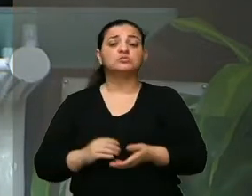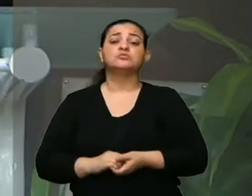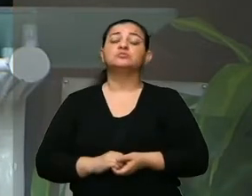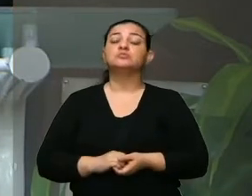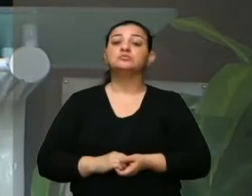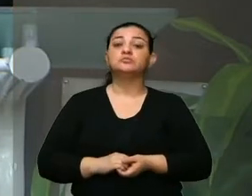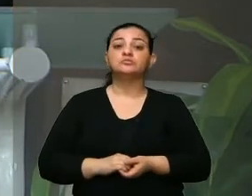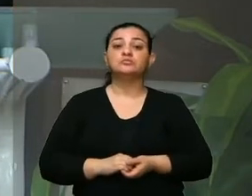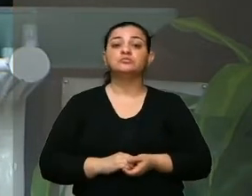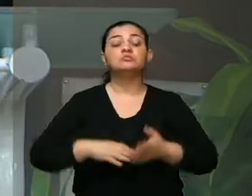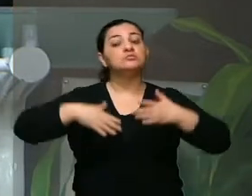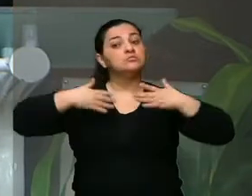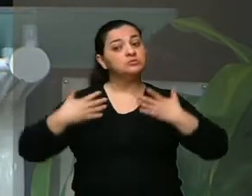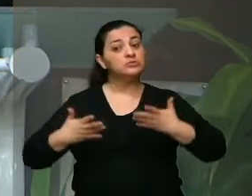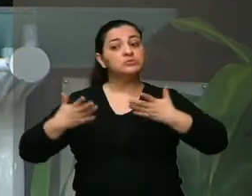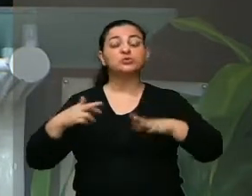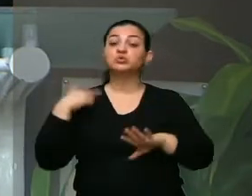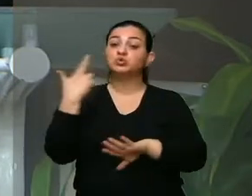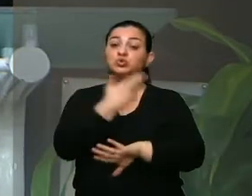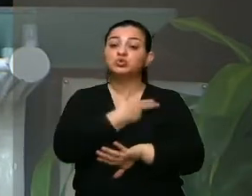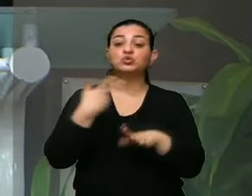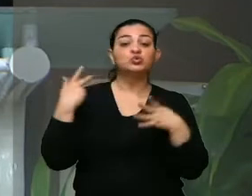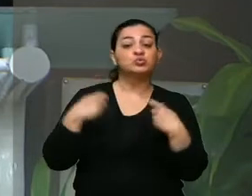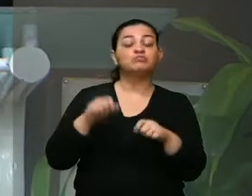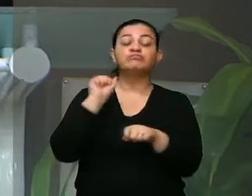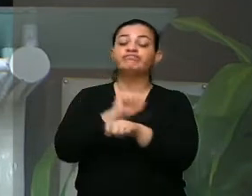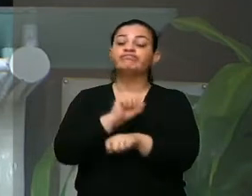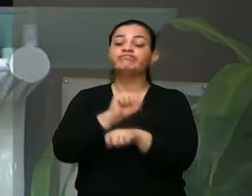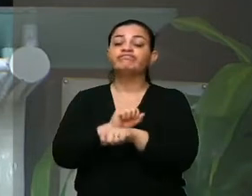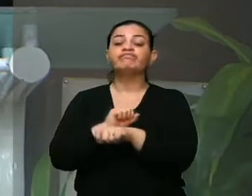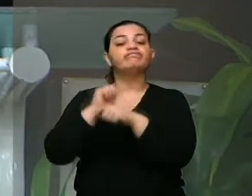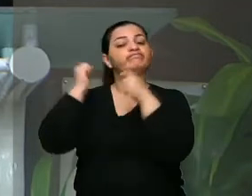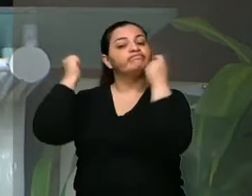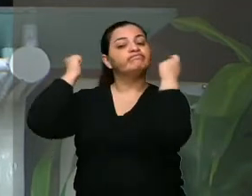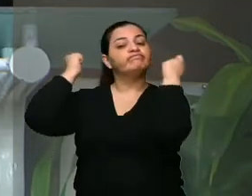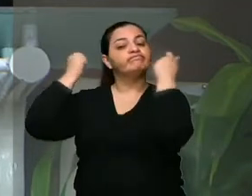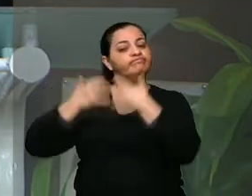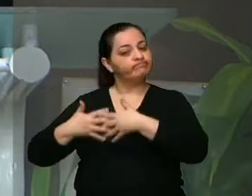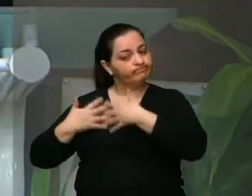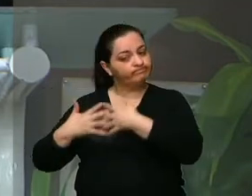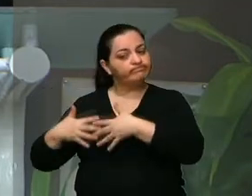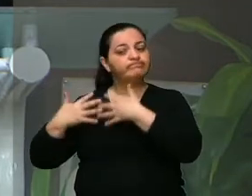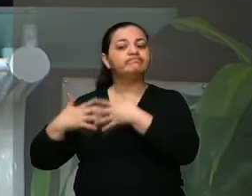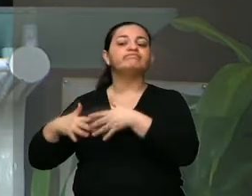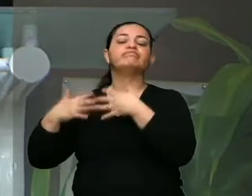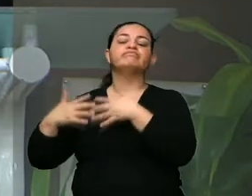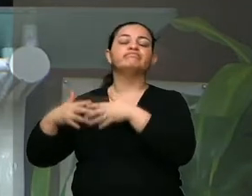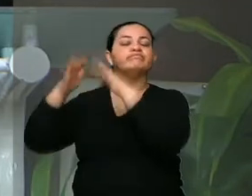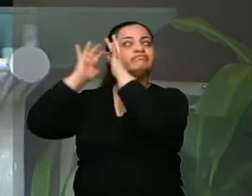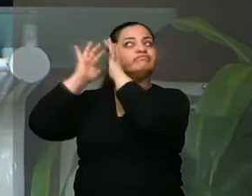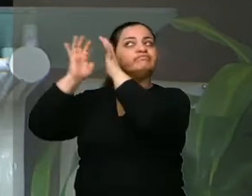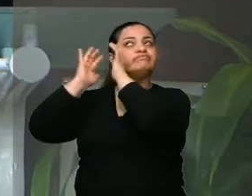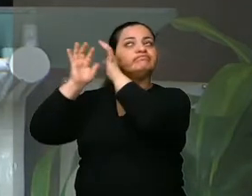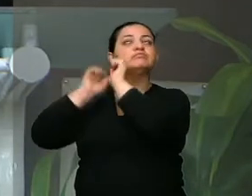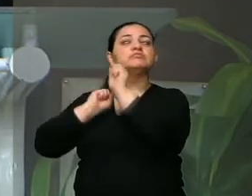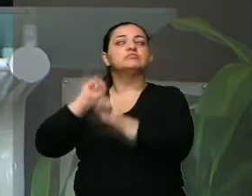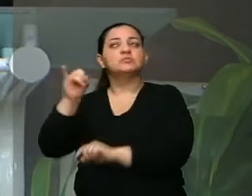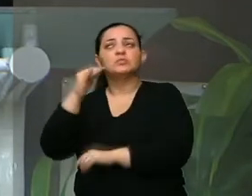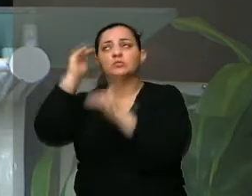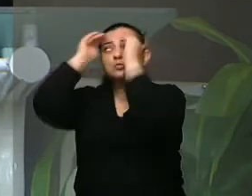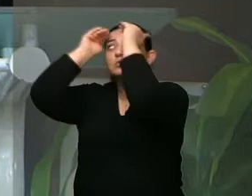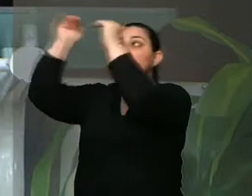e aí aonde nós devemos parar refletir e se temos sido